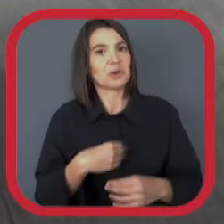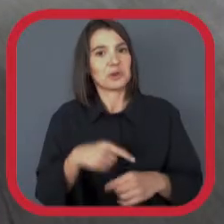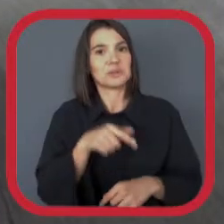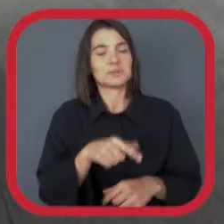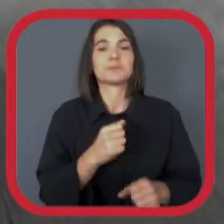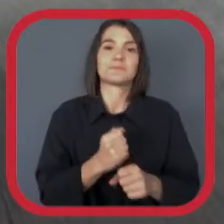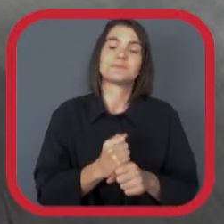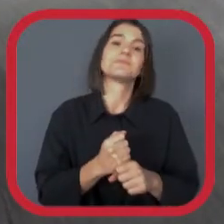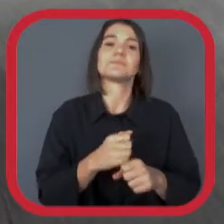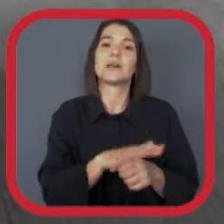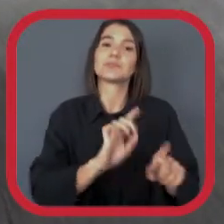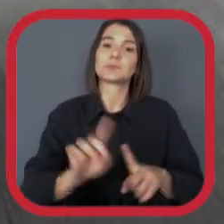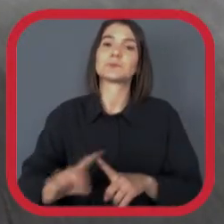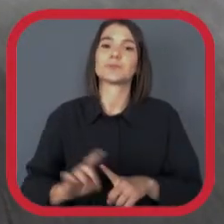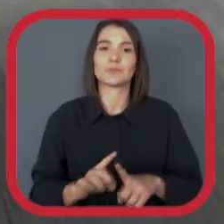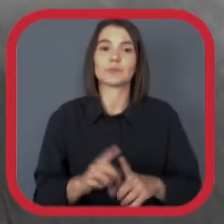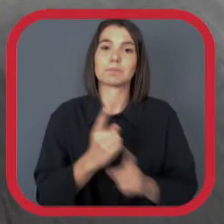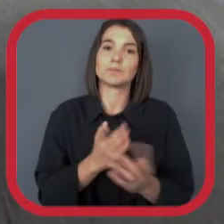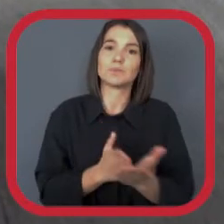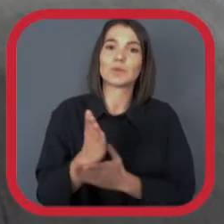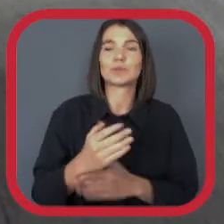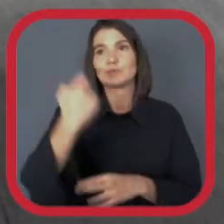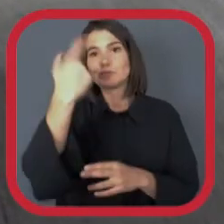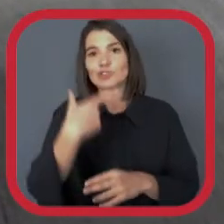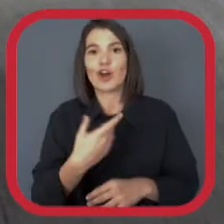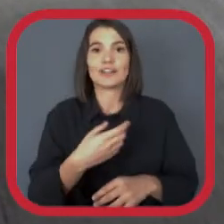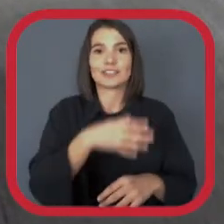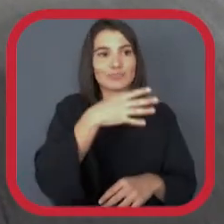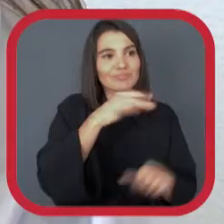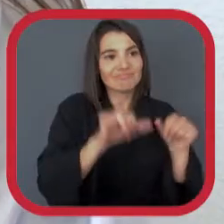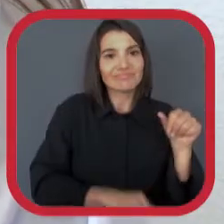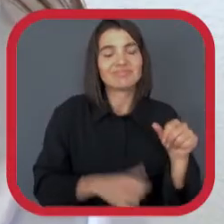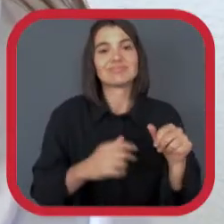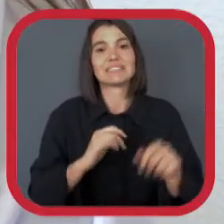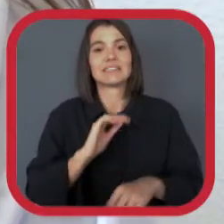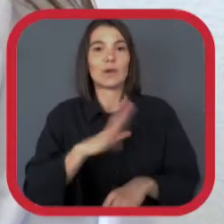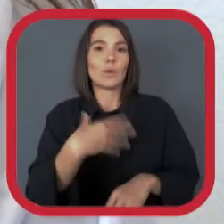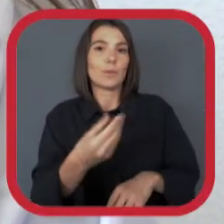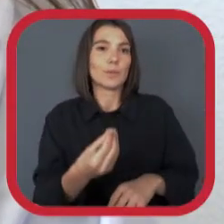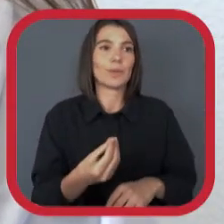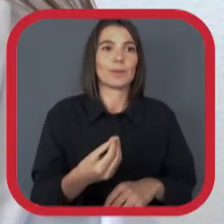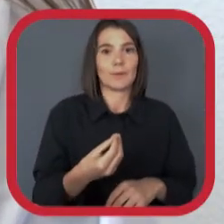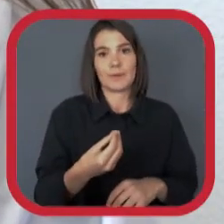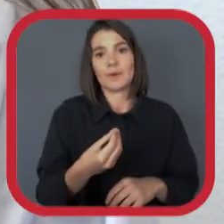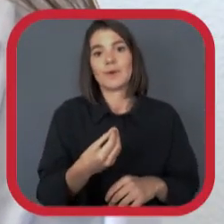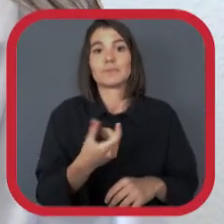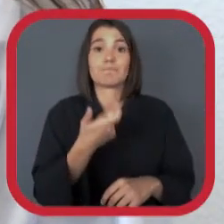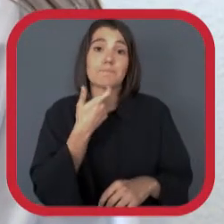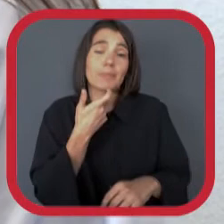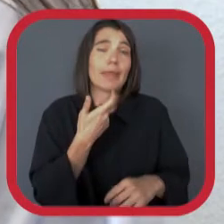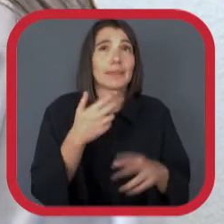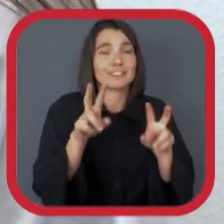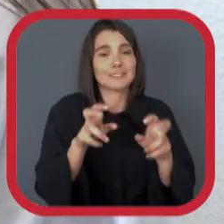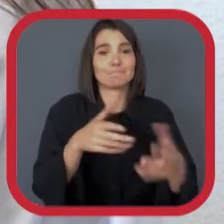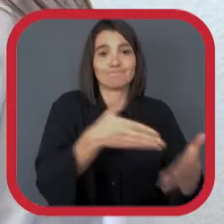que gosto de fazer nas suas diferentes áreas. Continuo a gostar de contar histórias. É um mundo com algumas pedras,